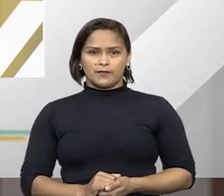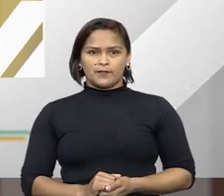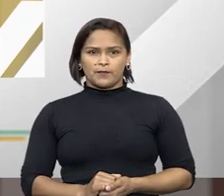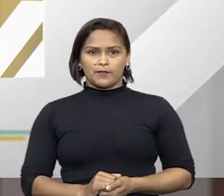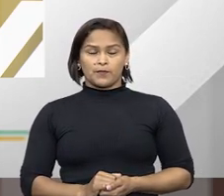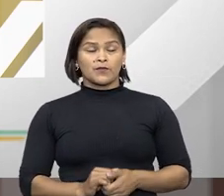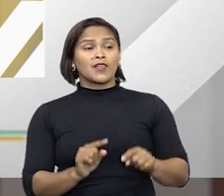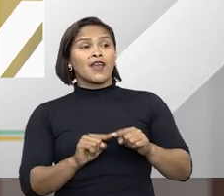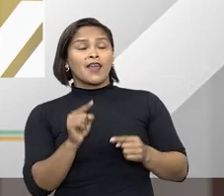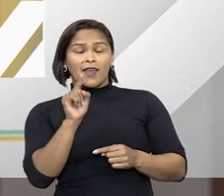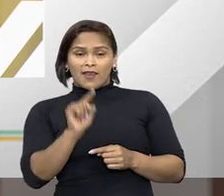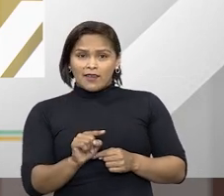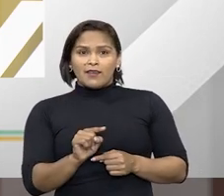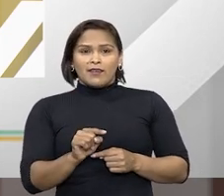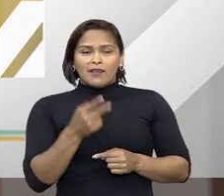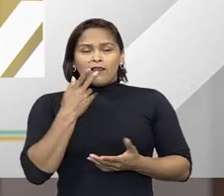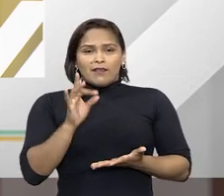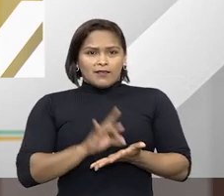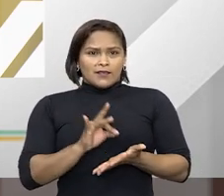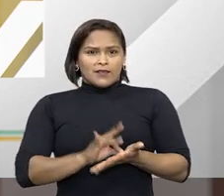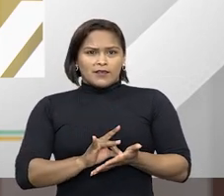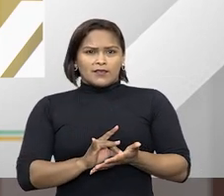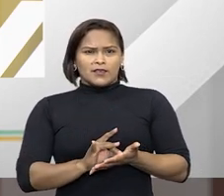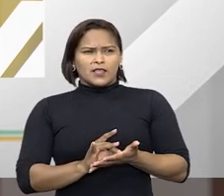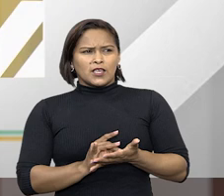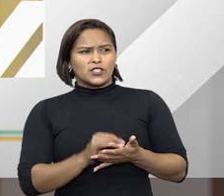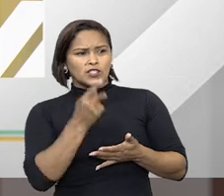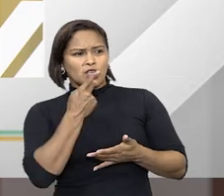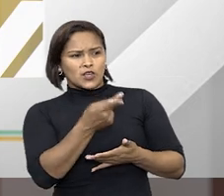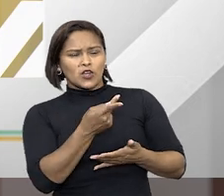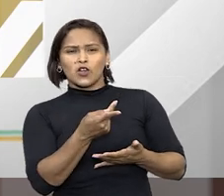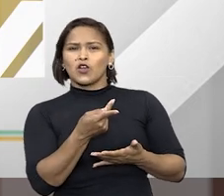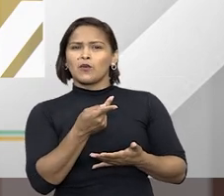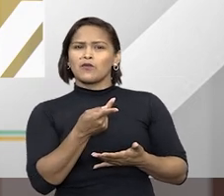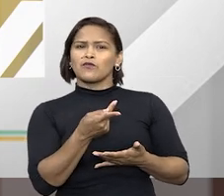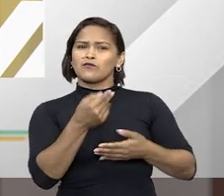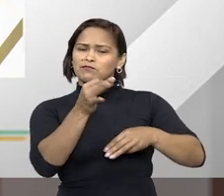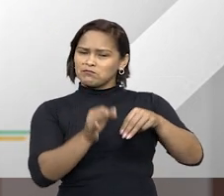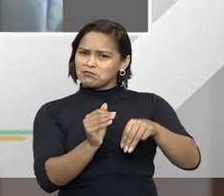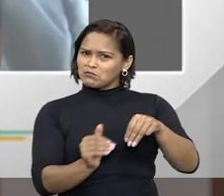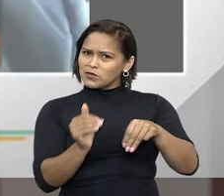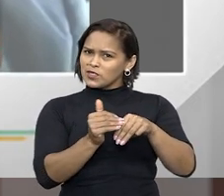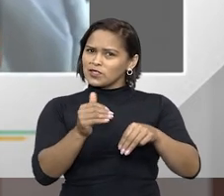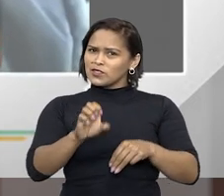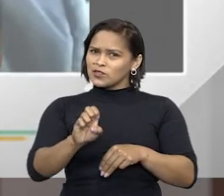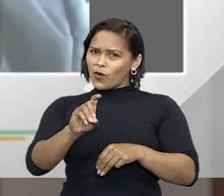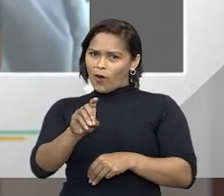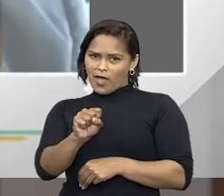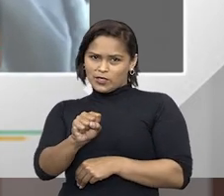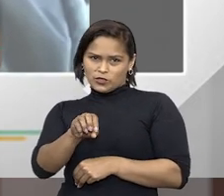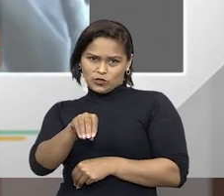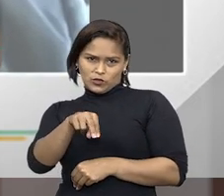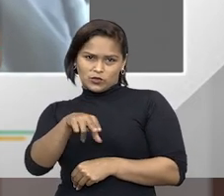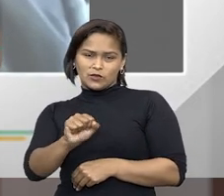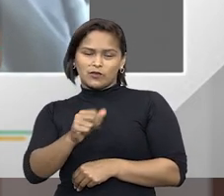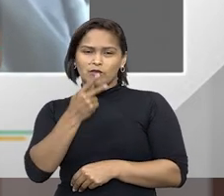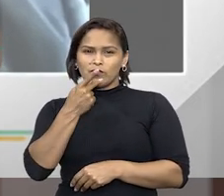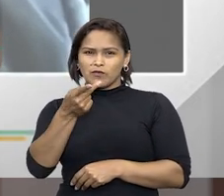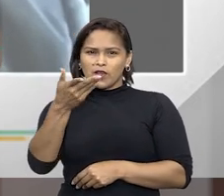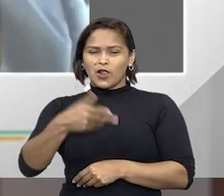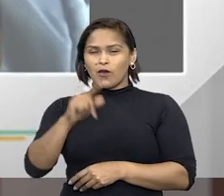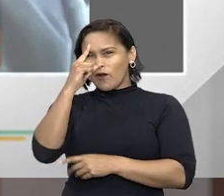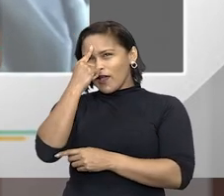Na verdade, e como acabou de mencionar o ministro Edson Vidigal, a ideia de criação